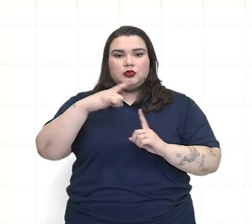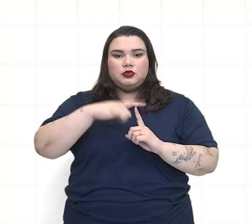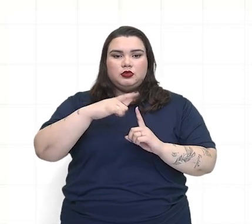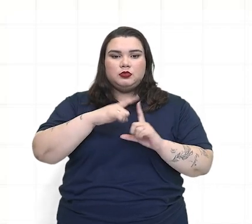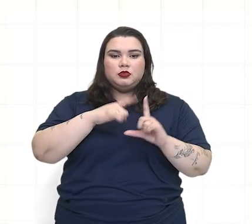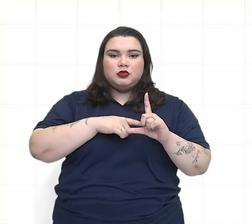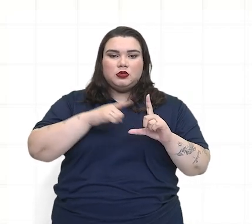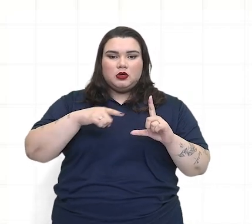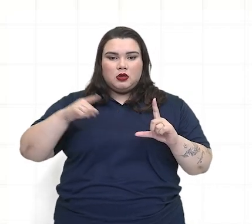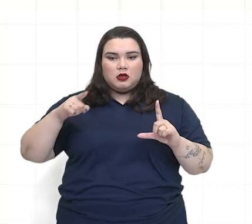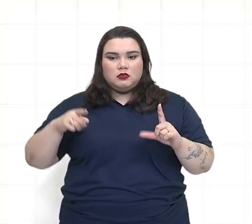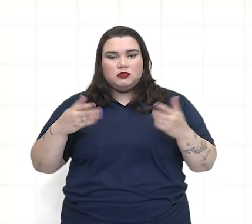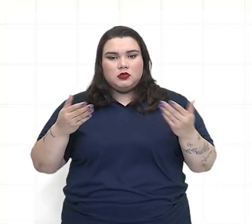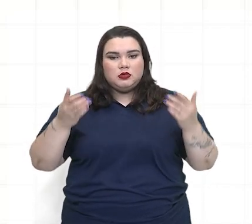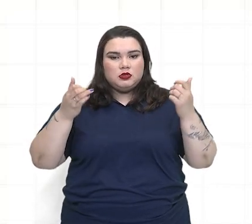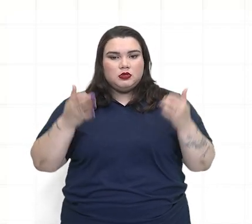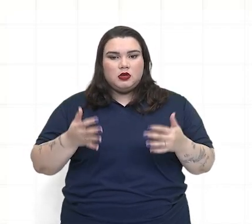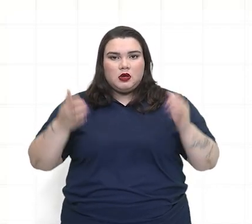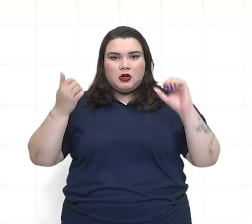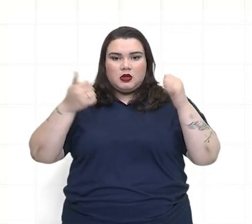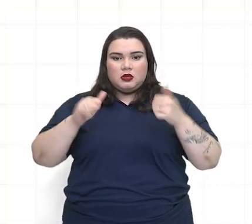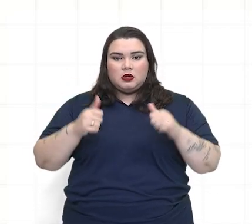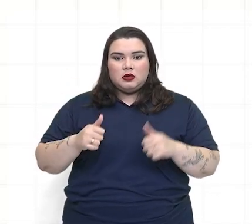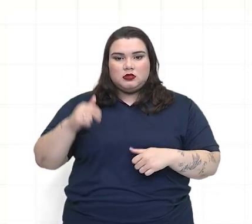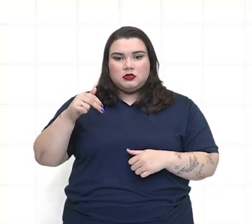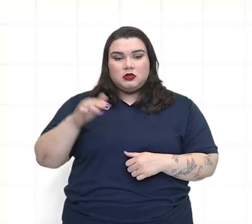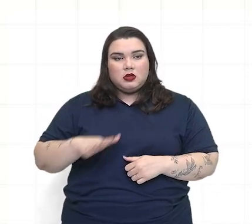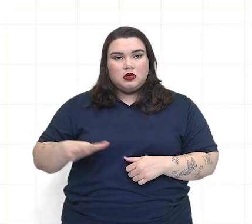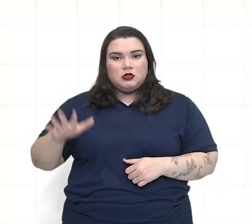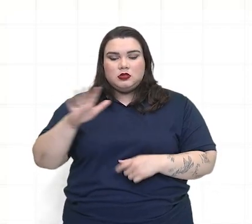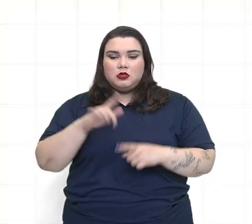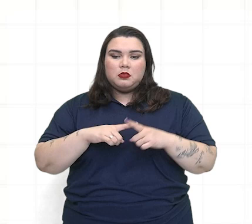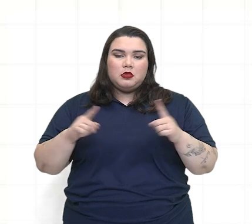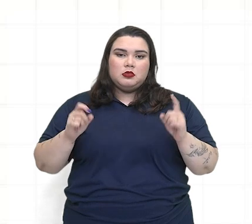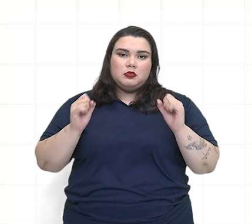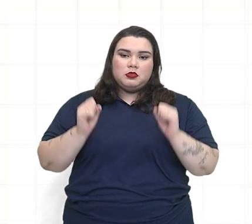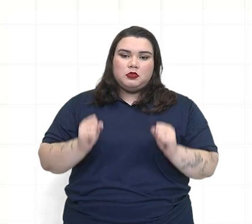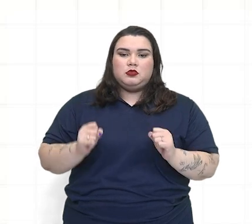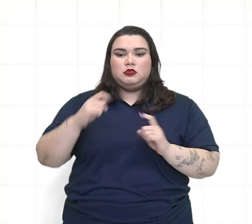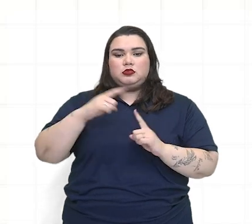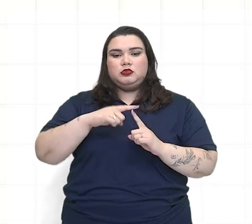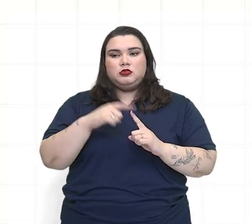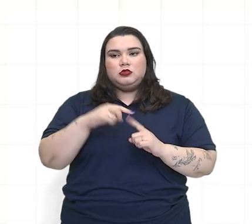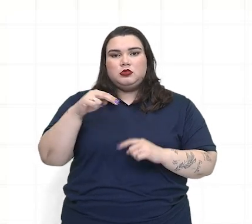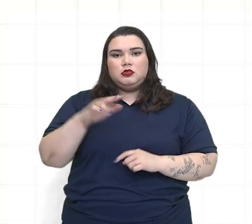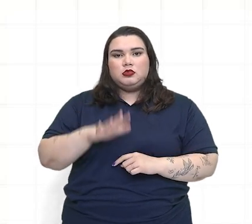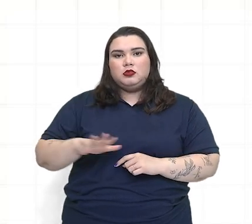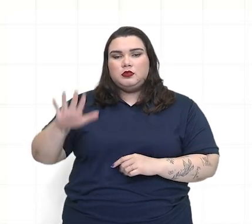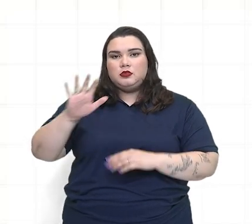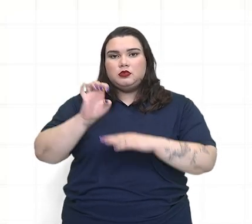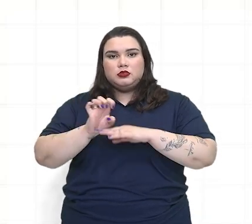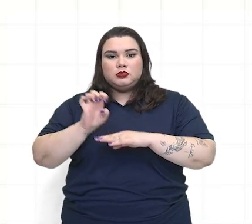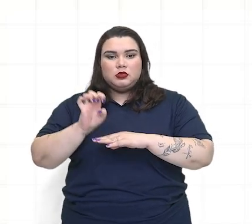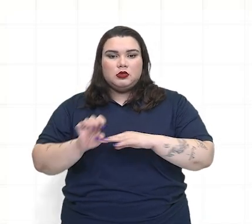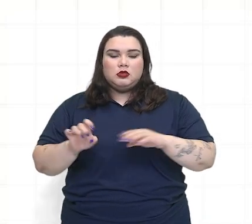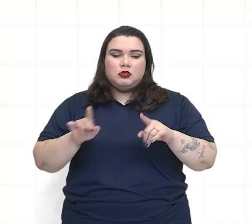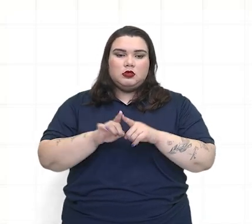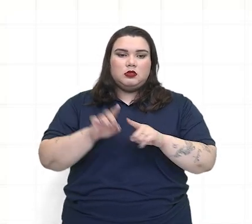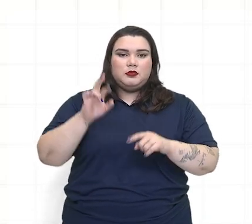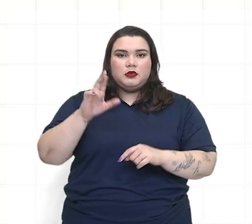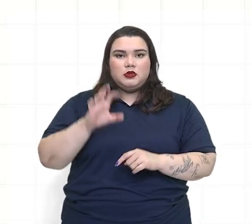de áreas. Ele poderia, aqui nós estamos fazendo uma análise a nível nacional, mas ele poderia ser o quê? A nível estadual, a